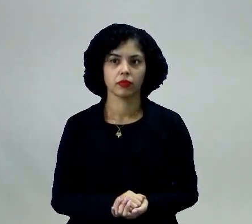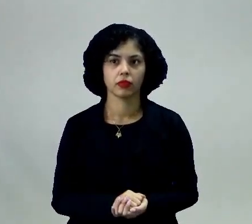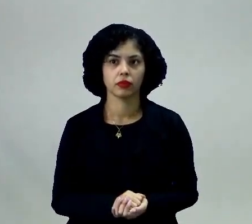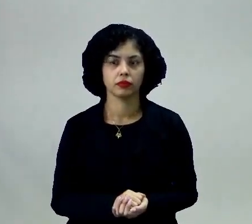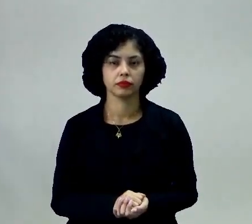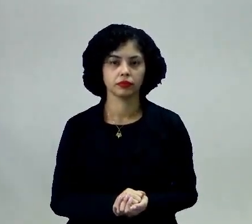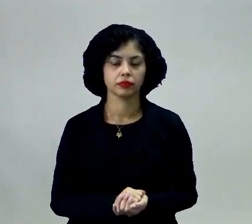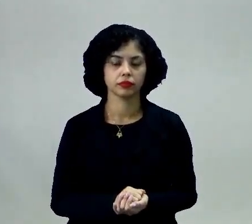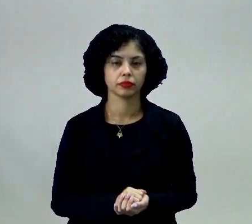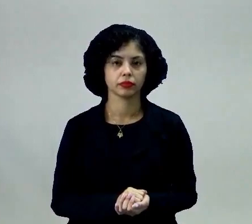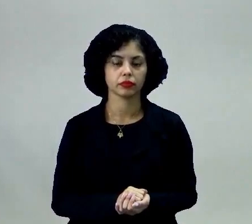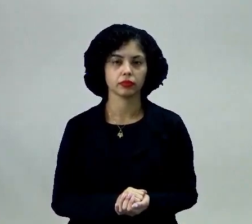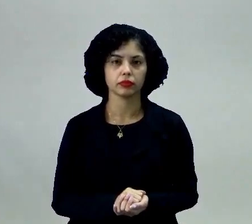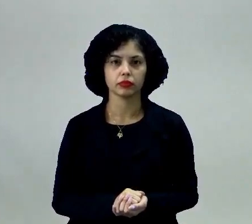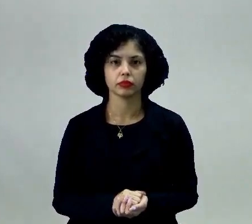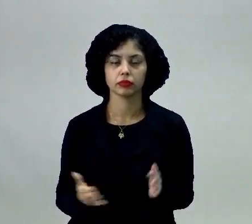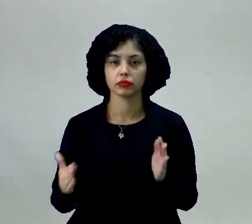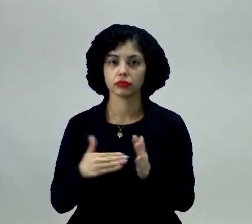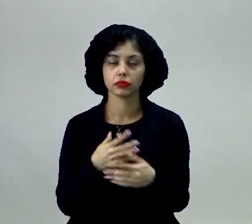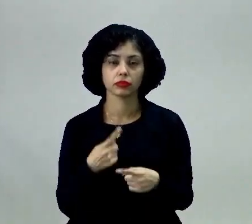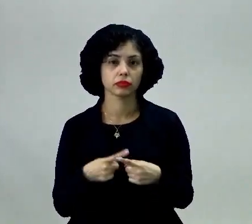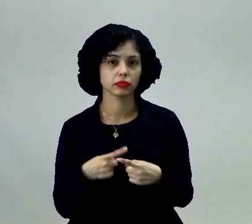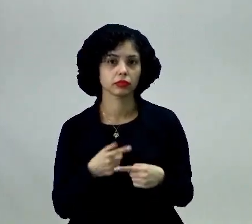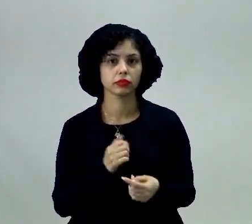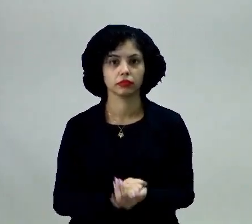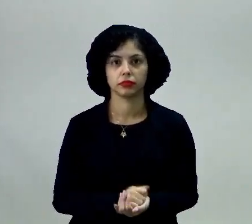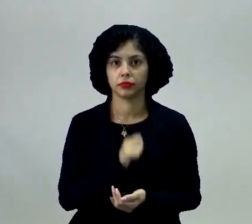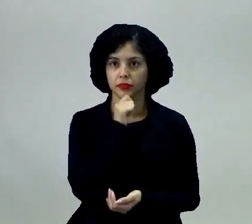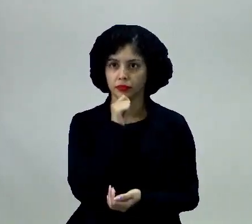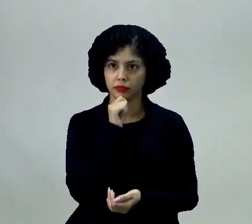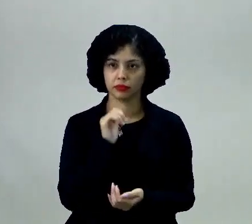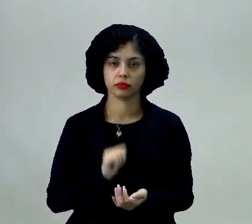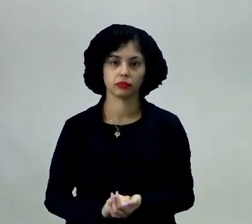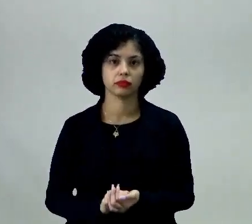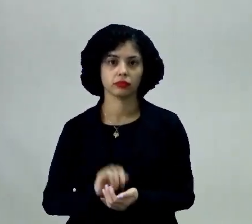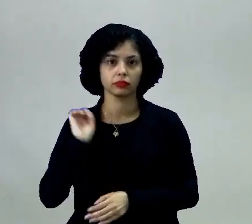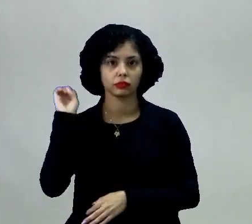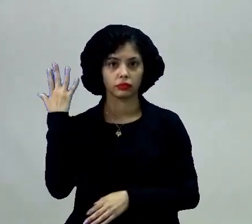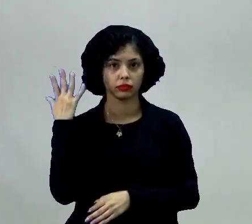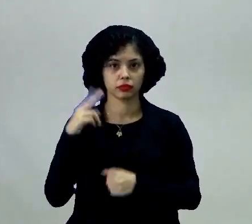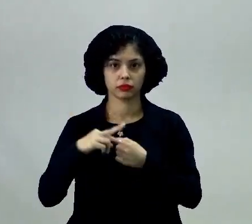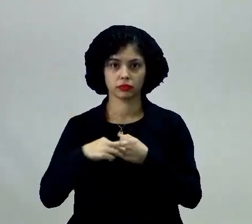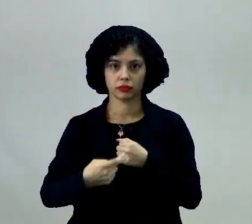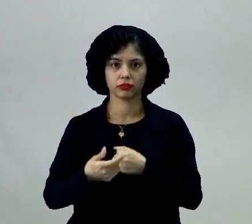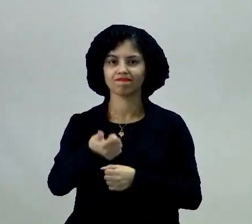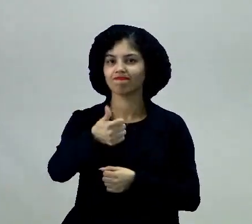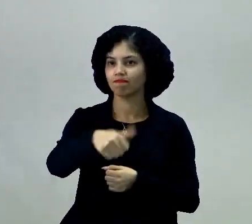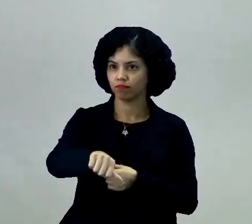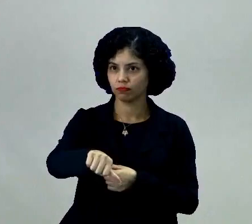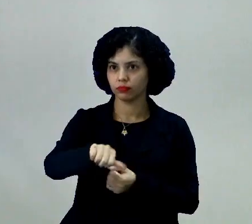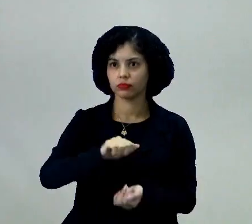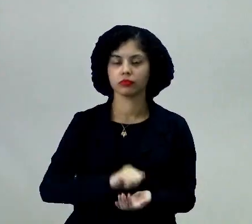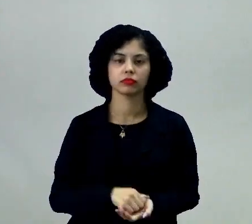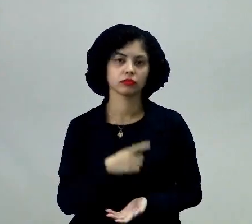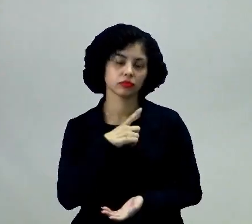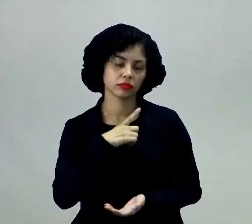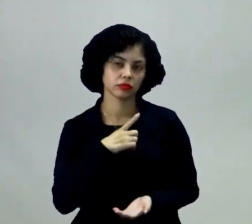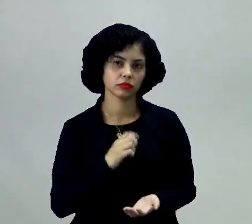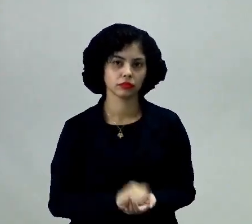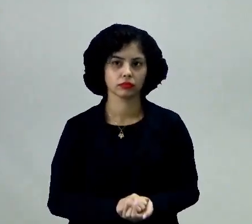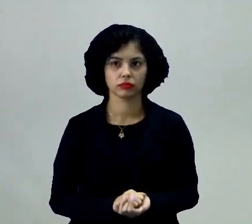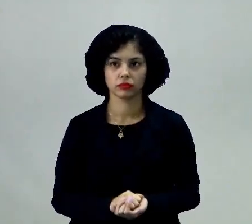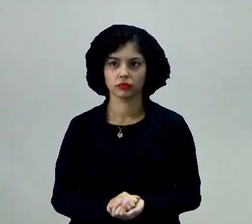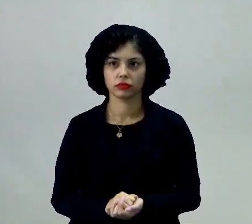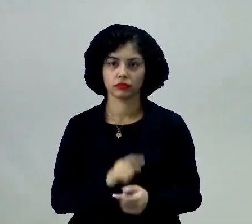menos agressivos. Até porque, além dos impactos ambientais negativos, existem os